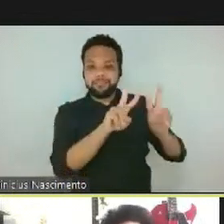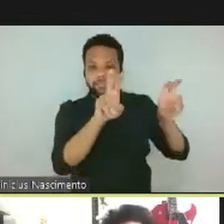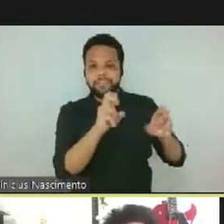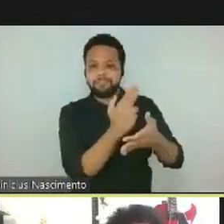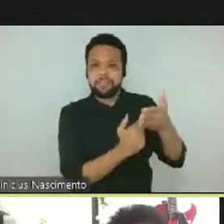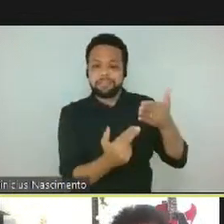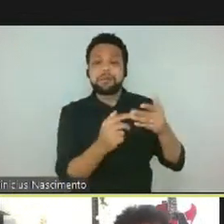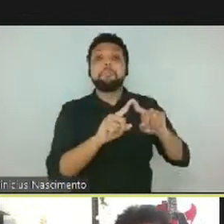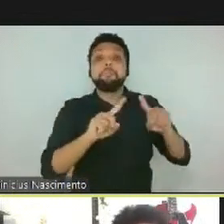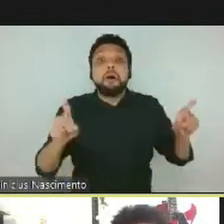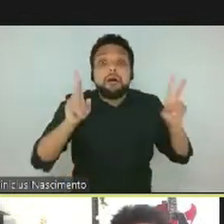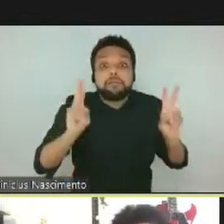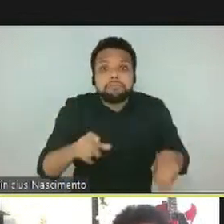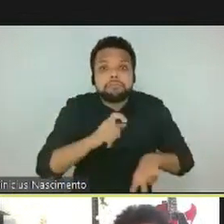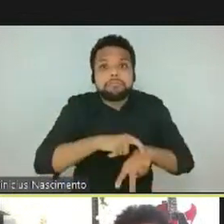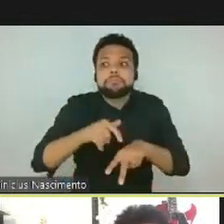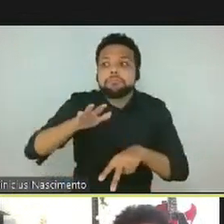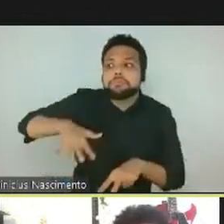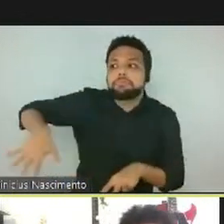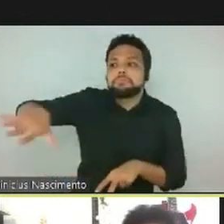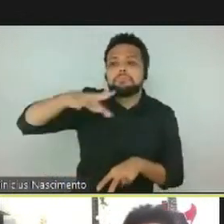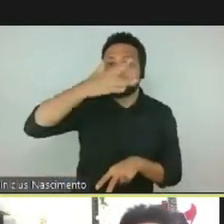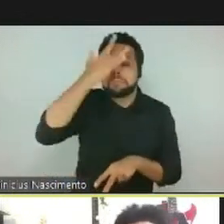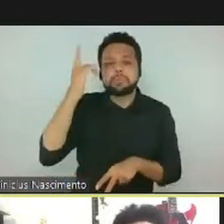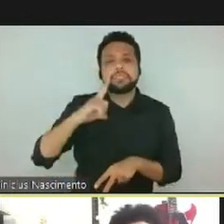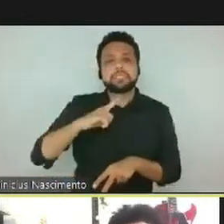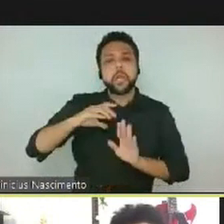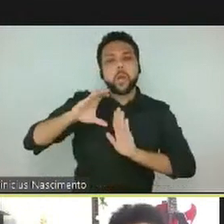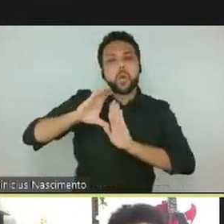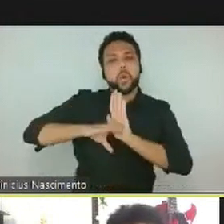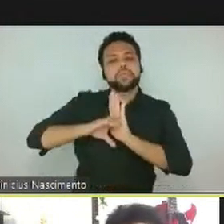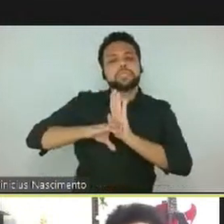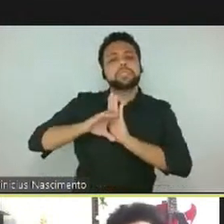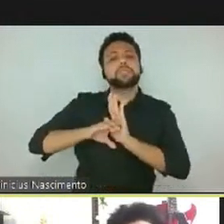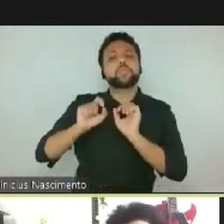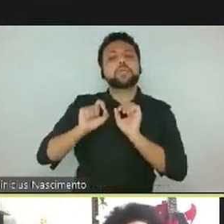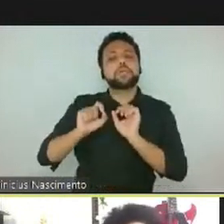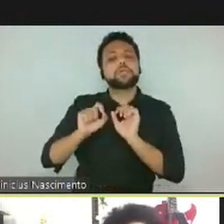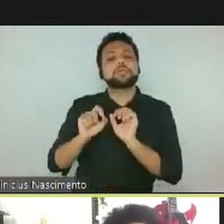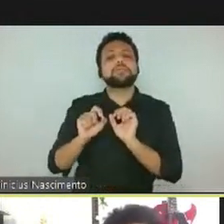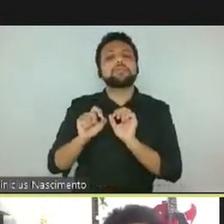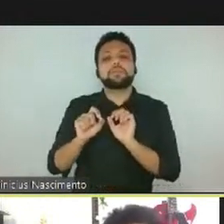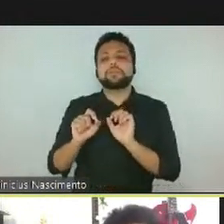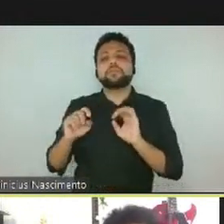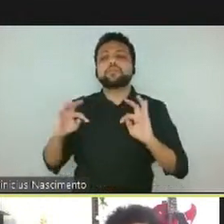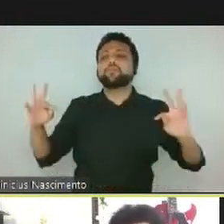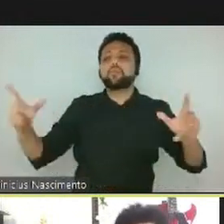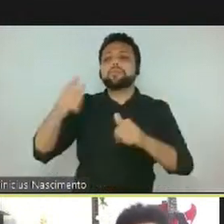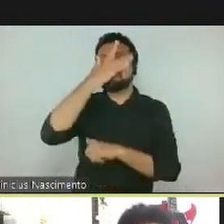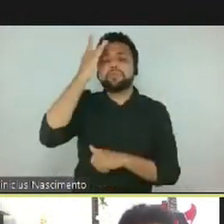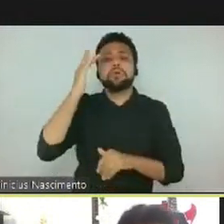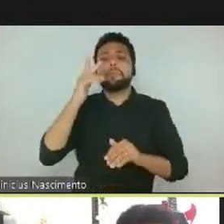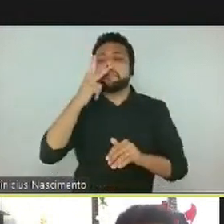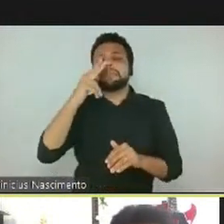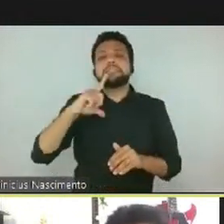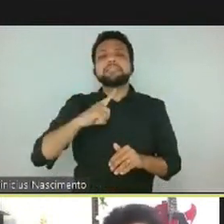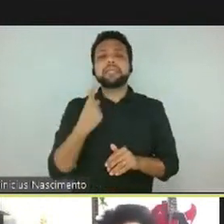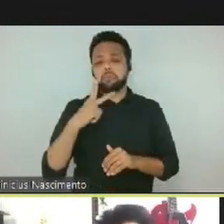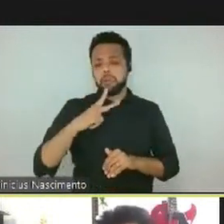do conceito que as pessoas têm, de uma maneira geral, todo mundo tem uma ideia do desenho. E as